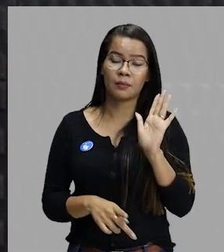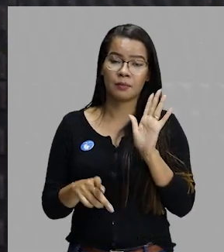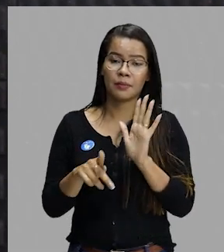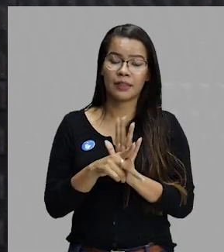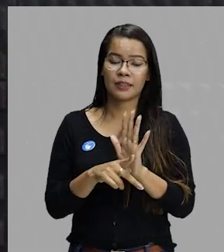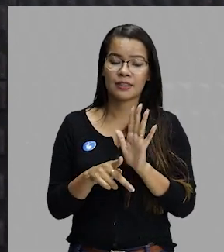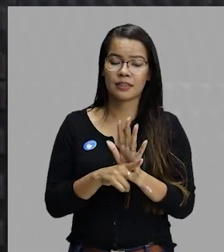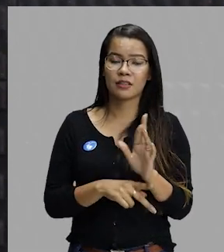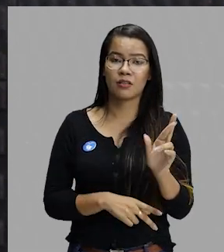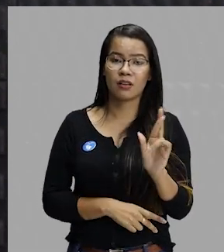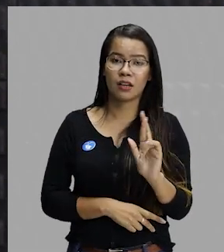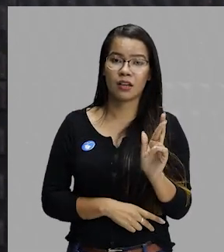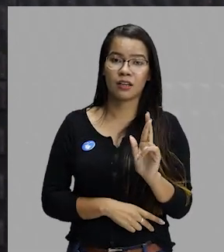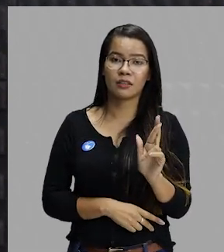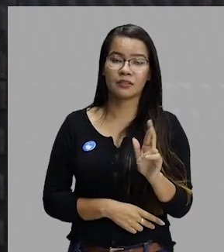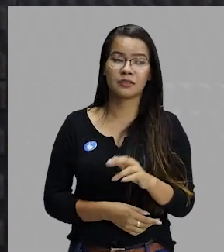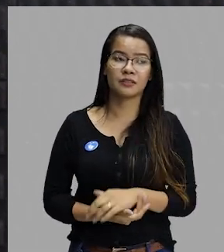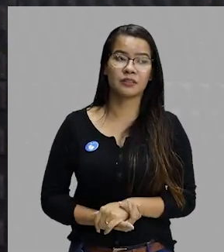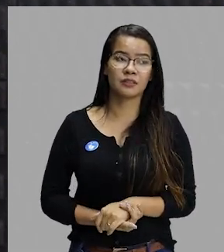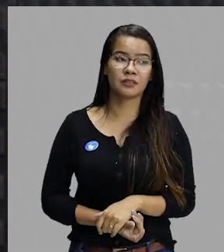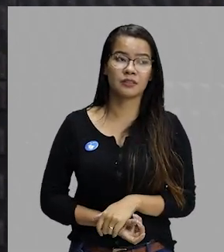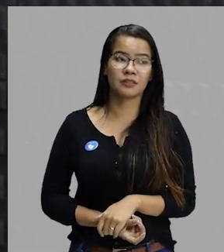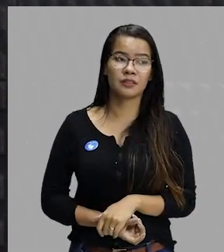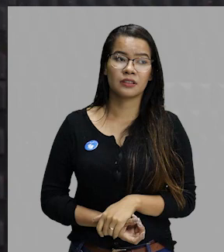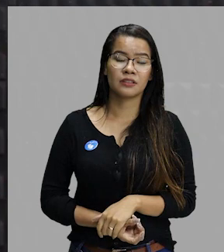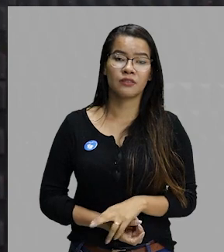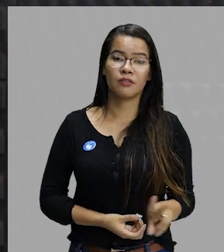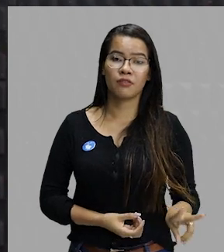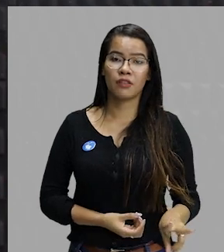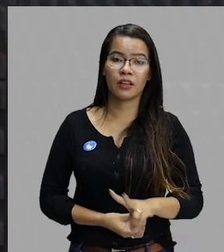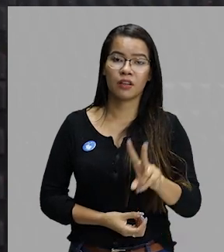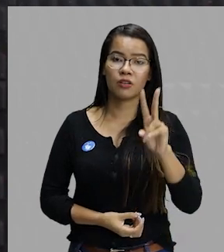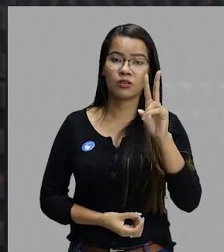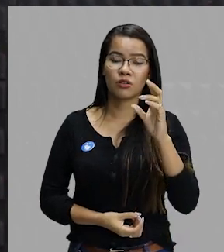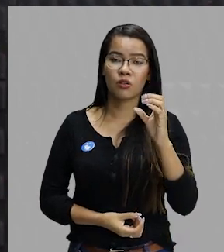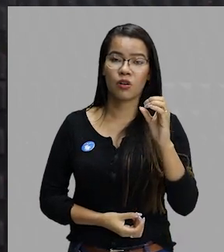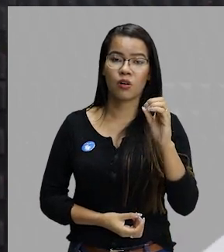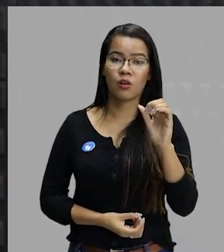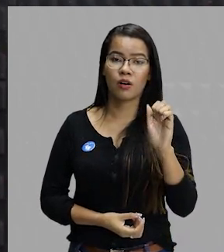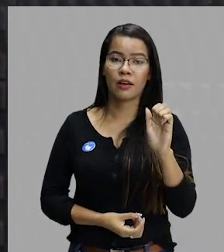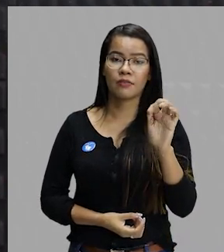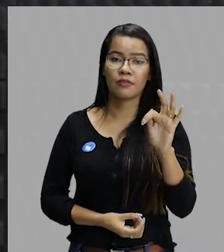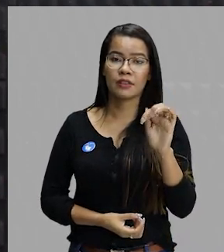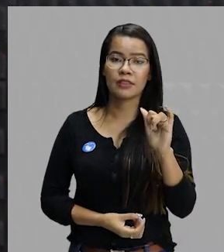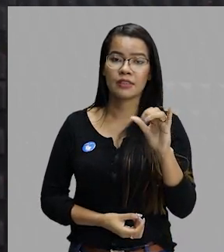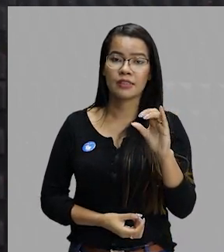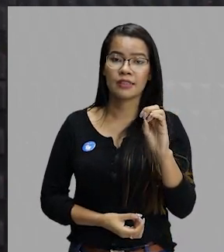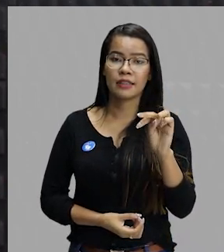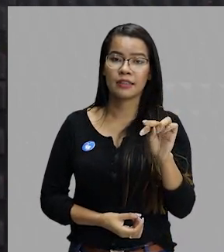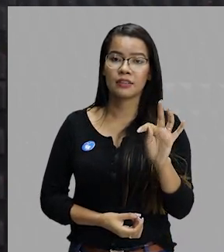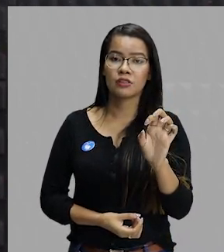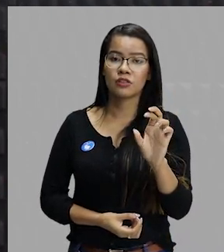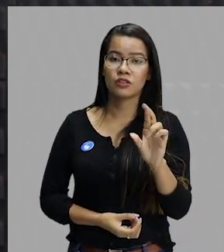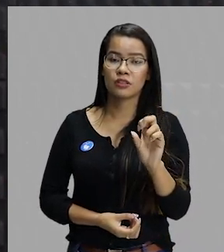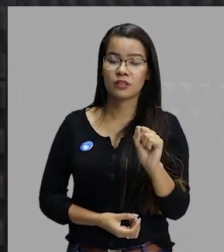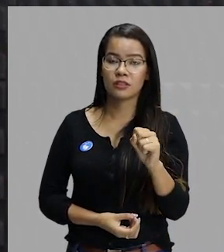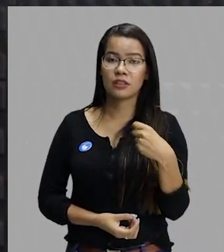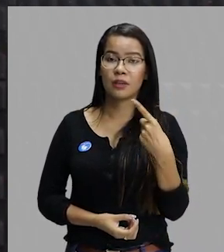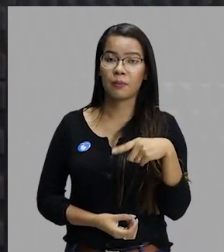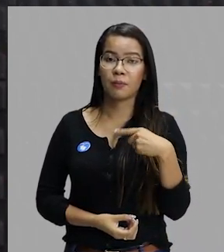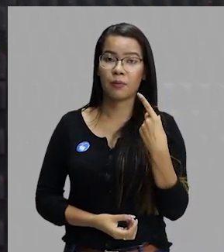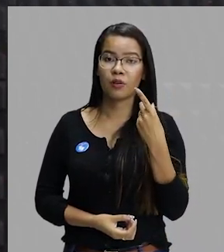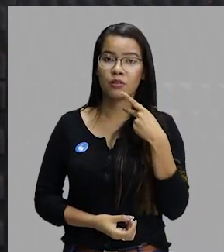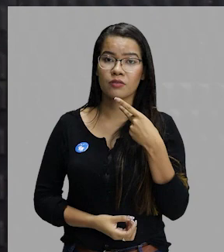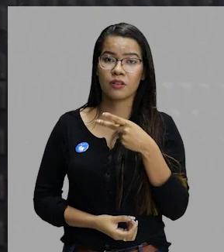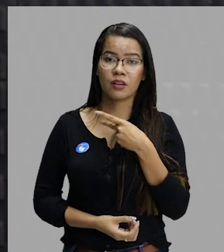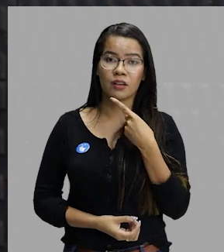pertencente aos reais, esse a e esse b são valores chamados de coeficientes, né? Depois a gente vai falar desse a e desse b,